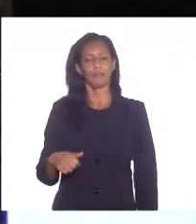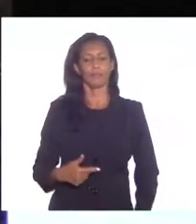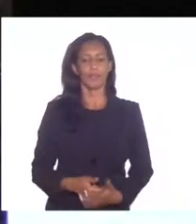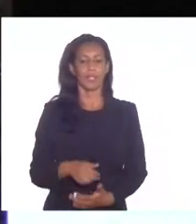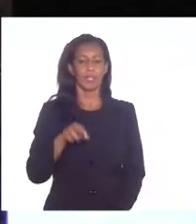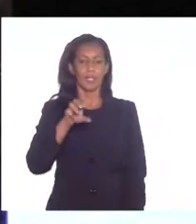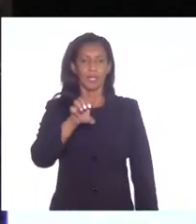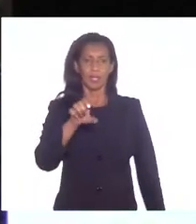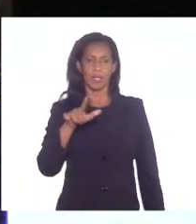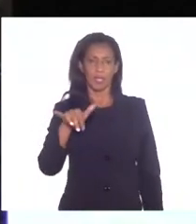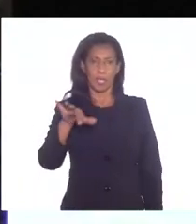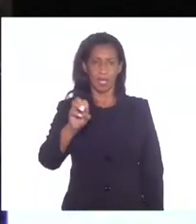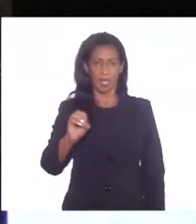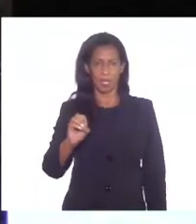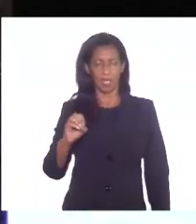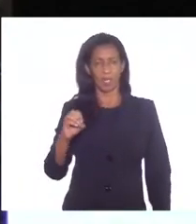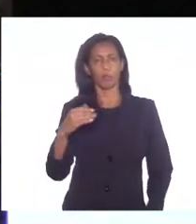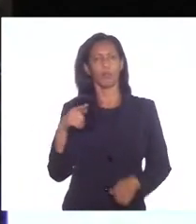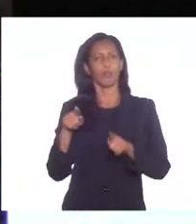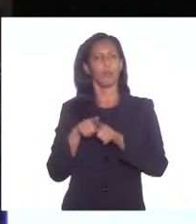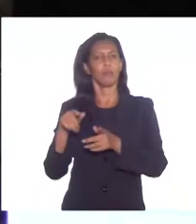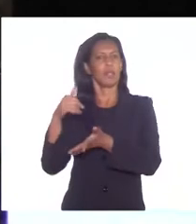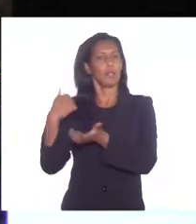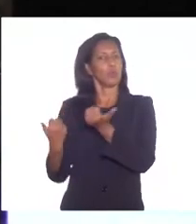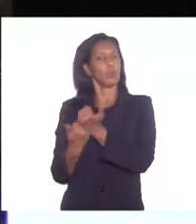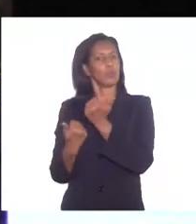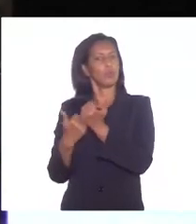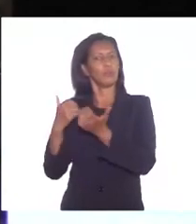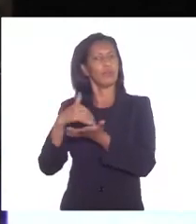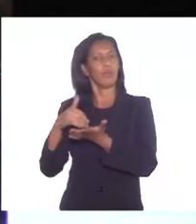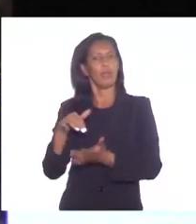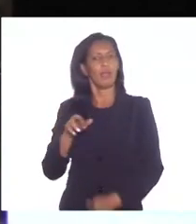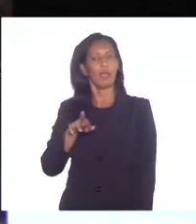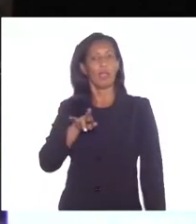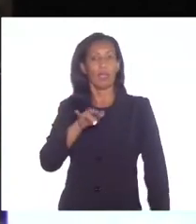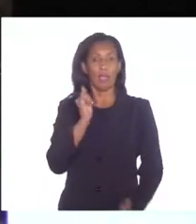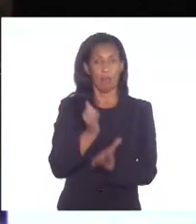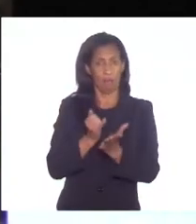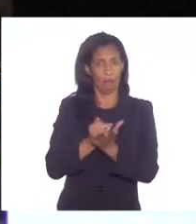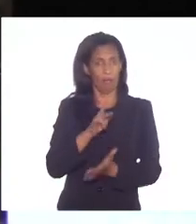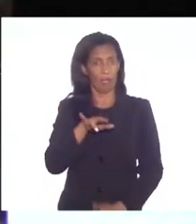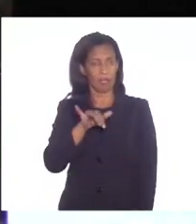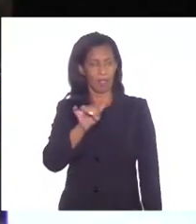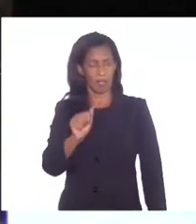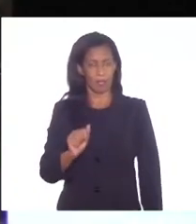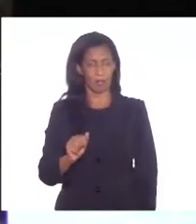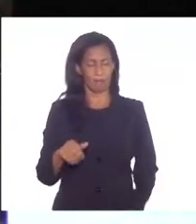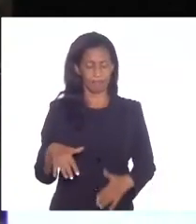Celino Cesário Moura, subsecretário de Estado da Receita. Então,